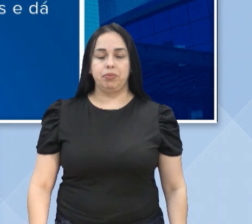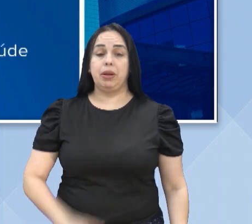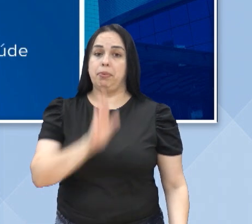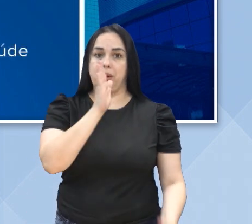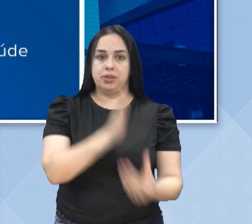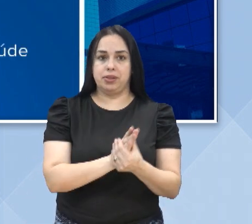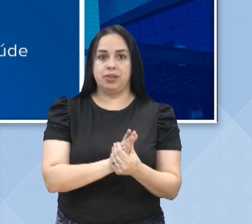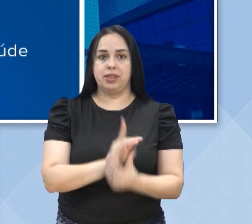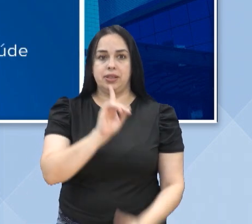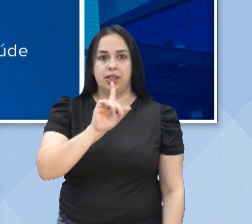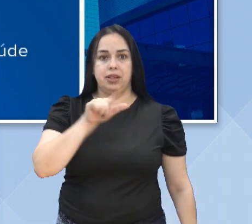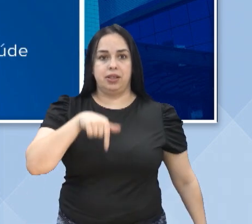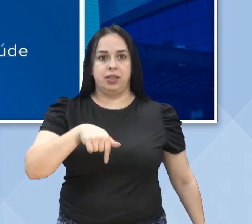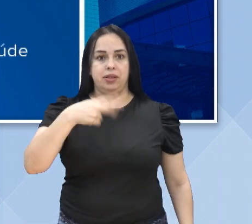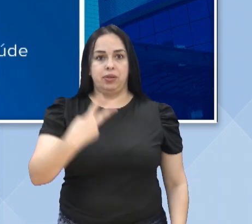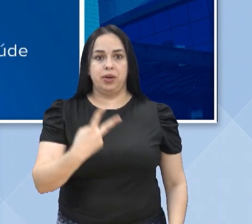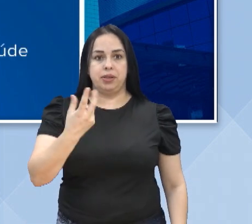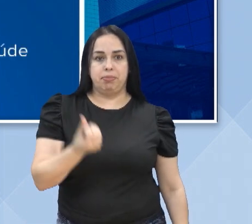Processo número